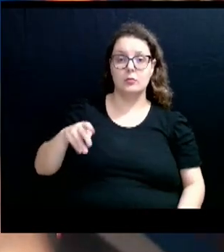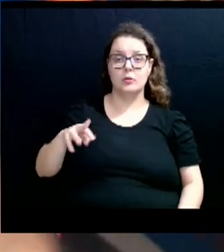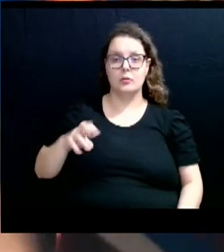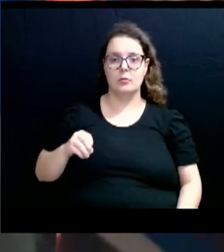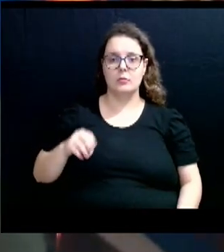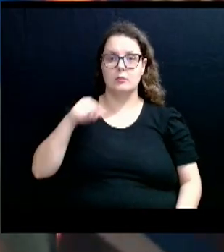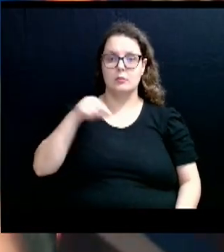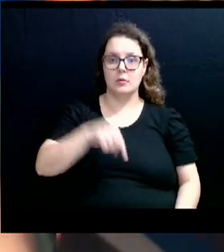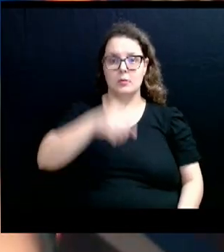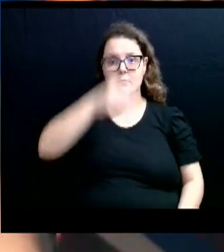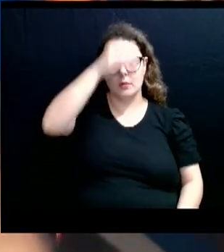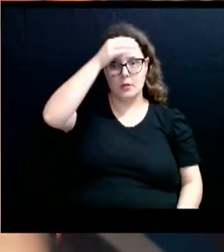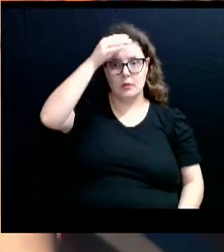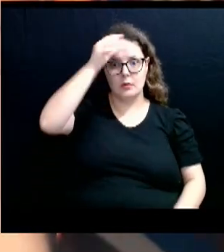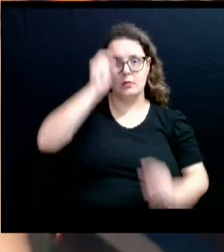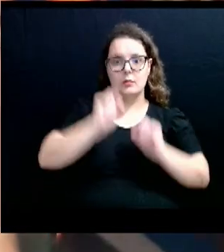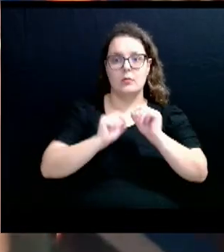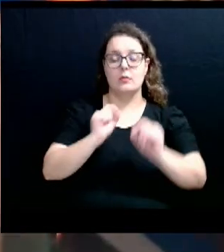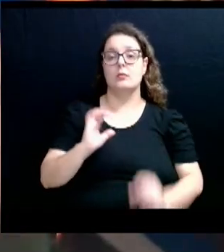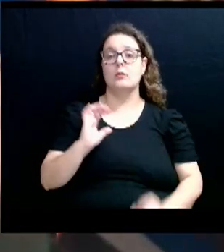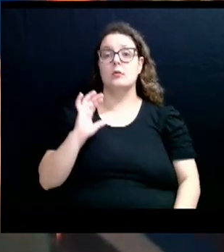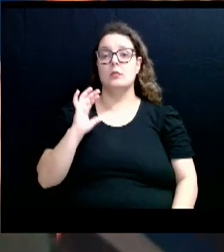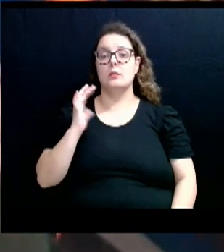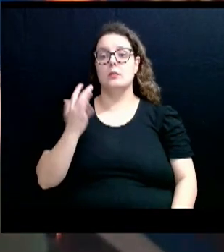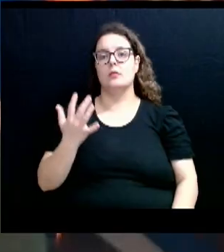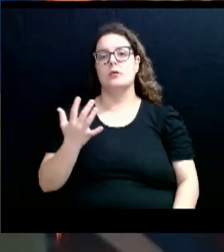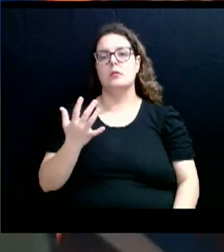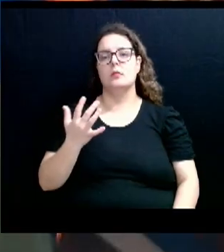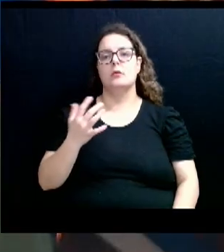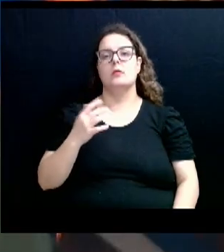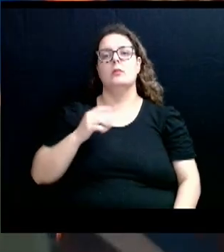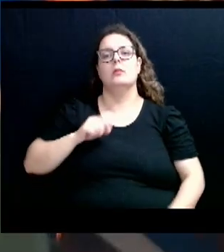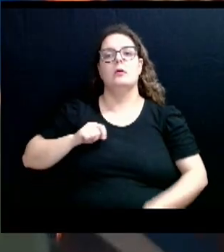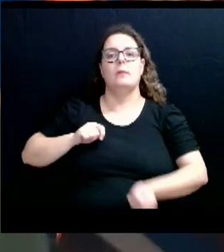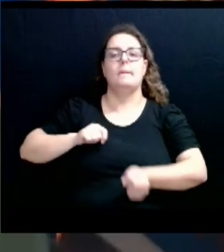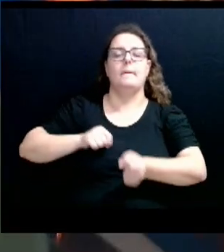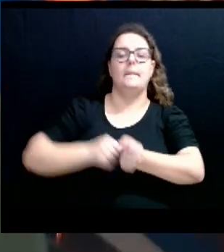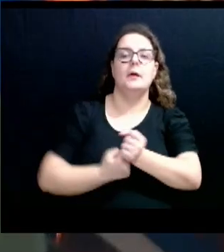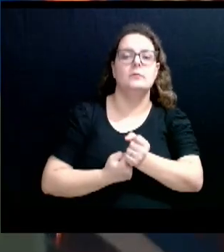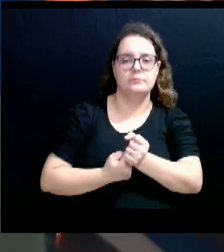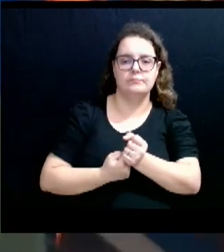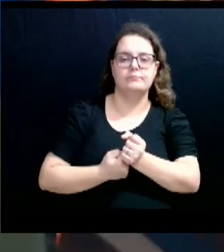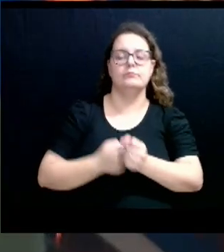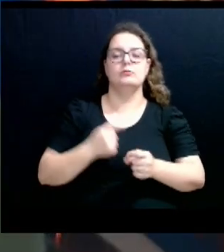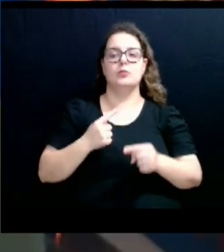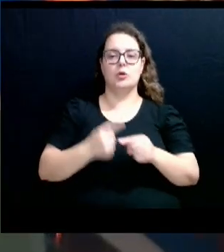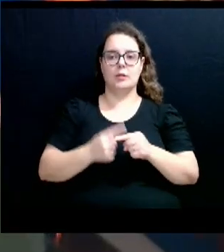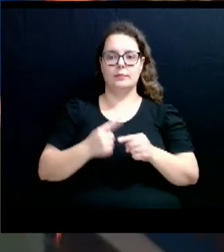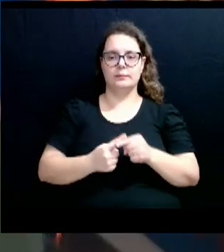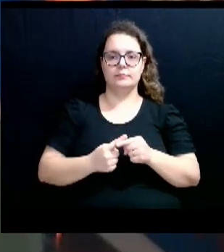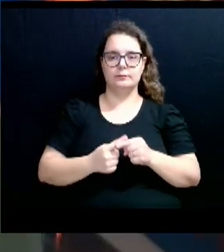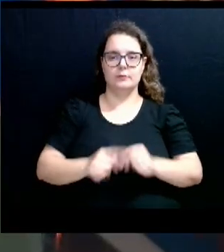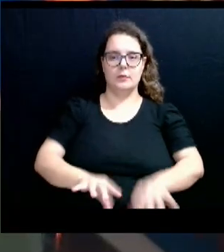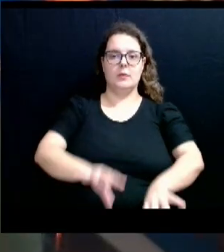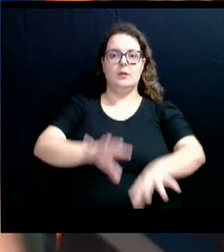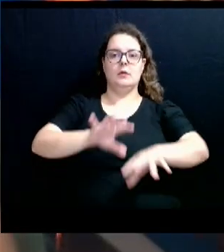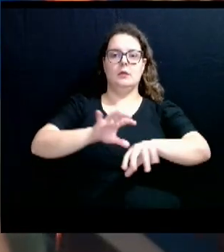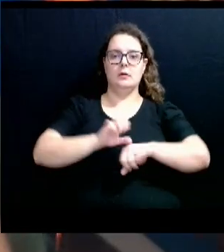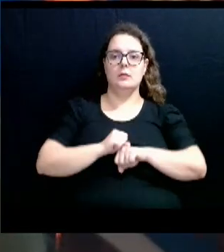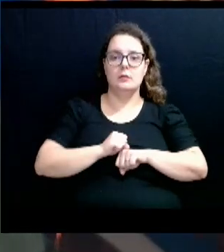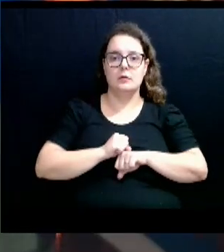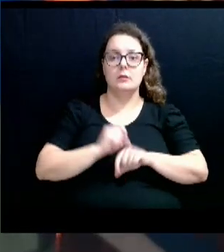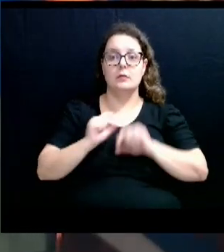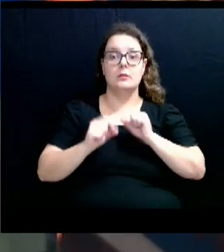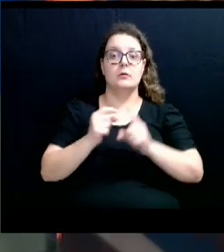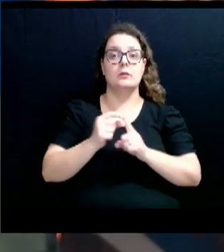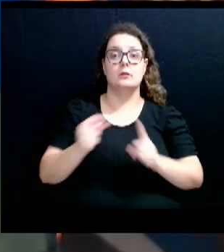cliente, o que estava acontecendo? Estava travando ela, porque ela absorveu o que da frase? Eu não